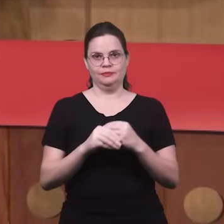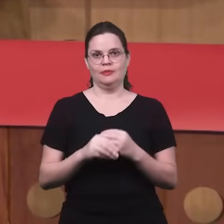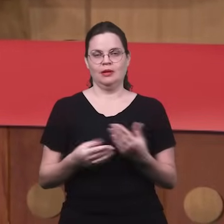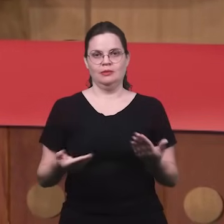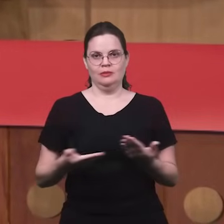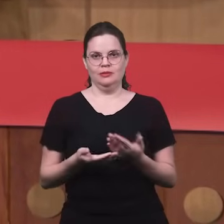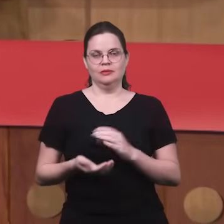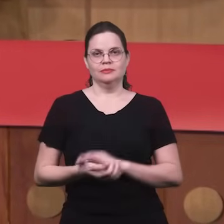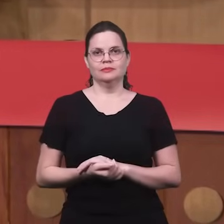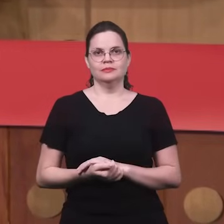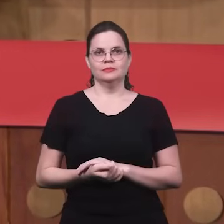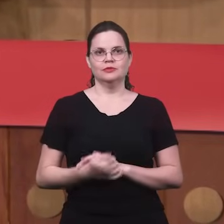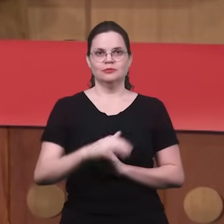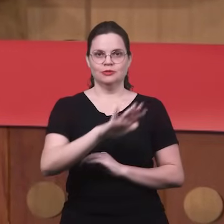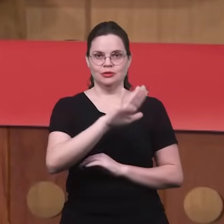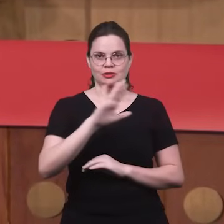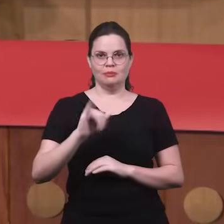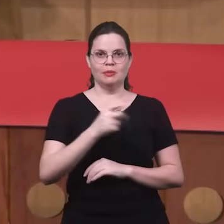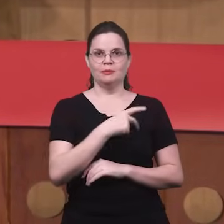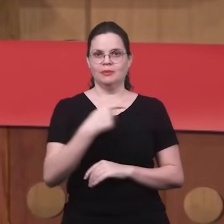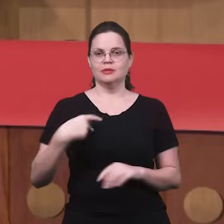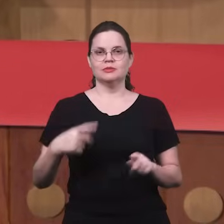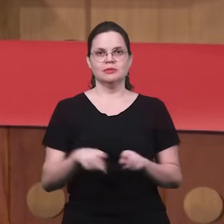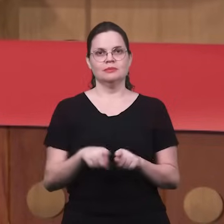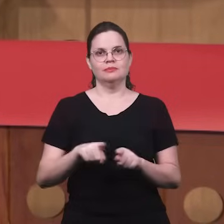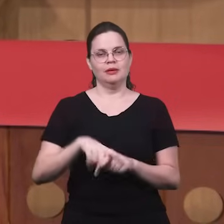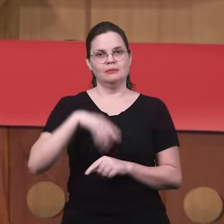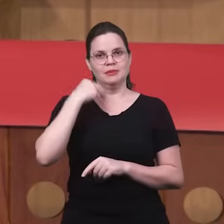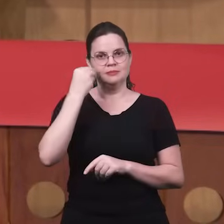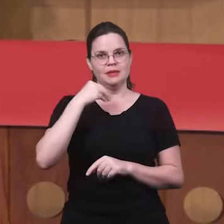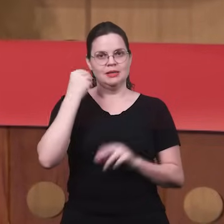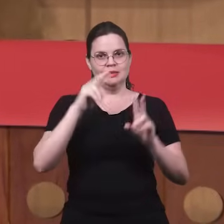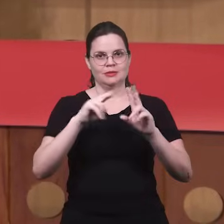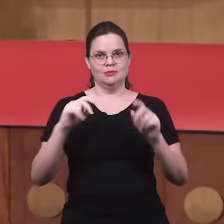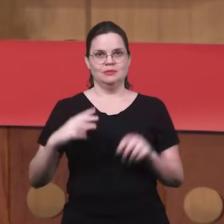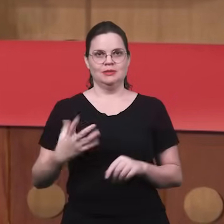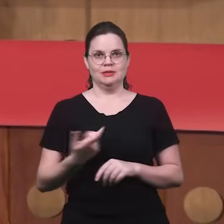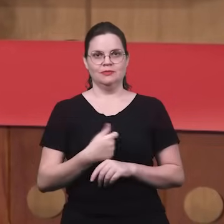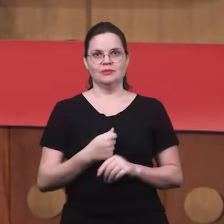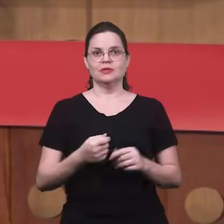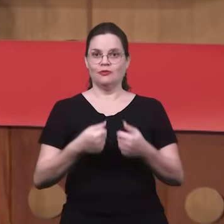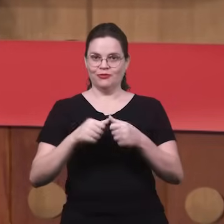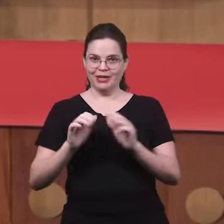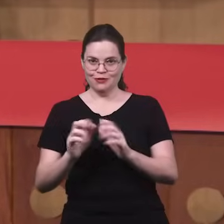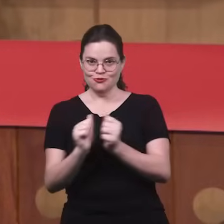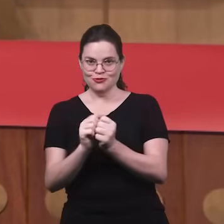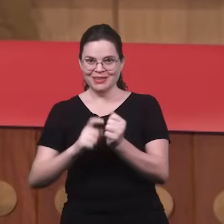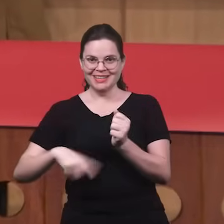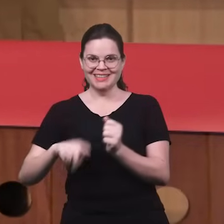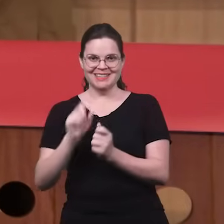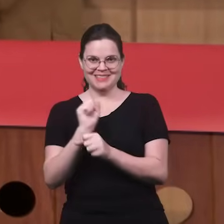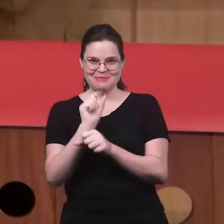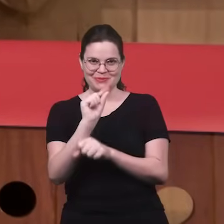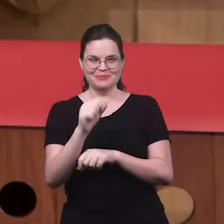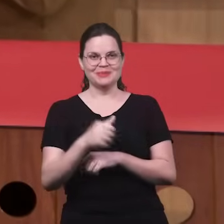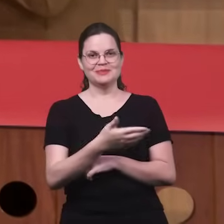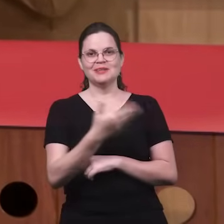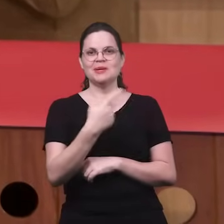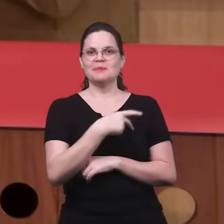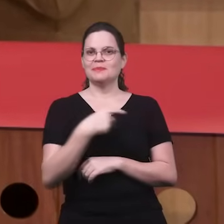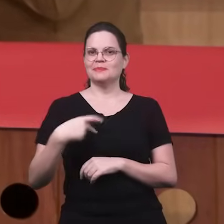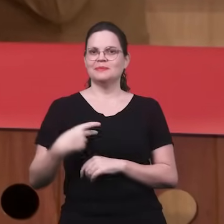vamos chamar um pastor aqui também que teve uma experiência maravilhosa de salvação. Eu gostaria que o senhor ficasse conosco mais um pouco aqui. Chamar o